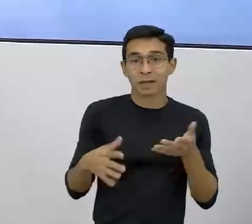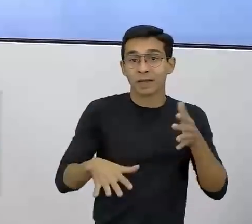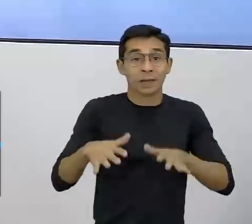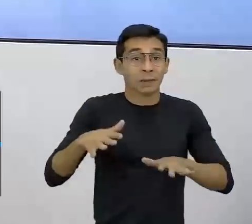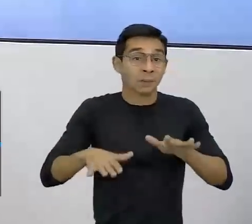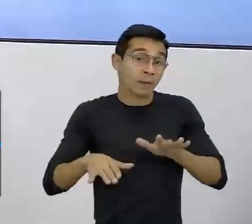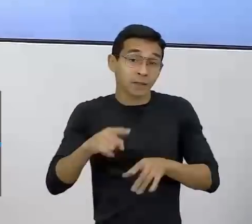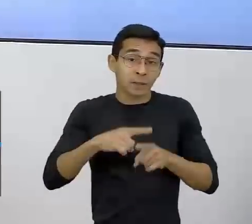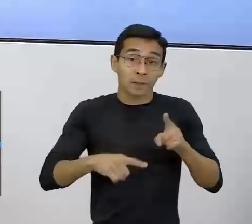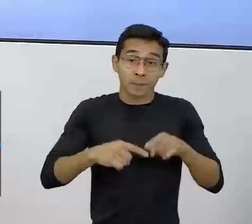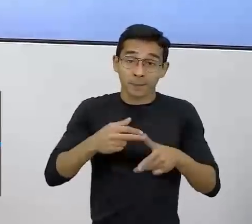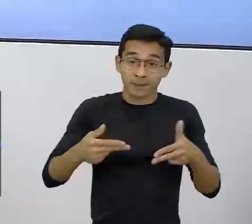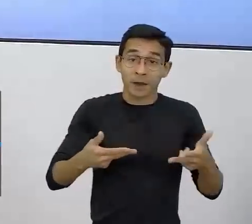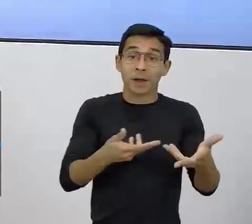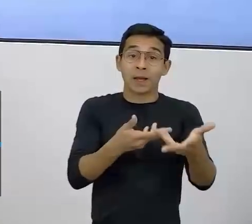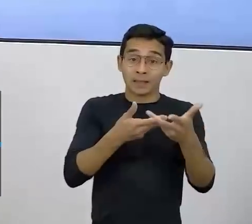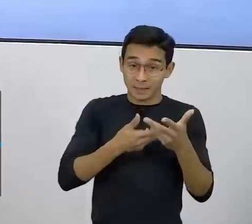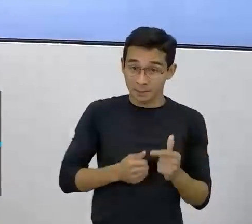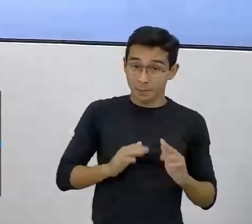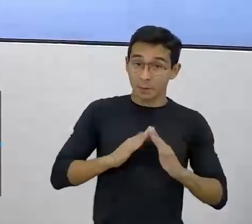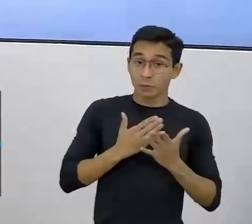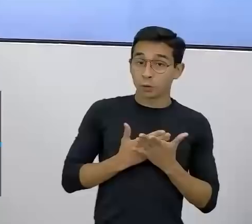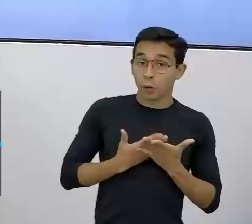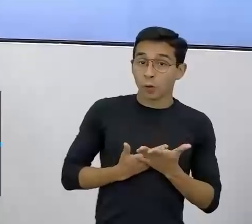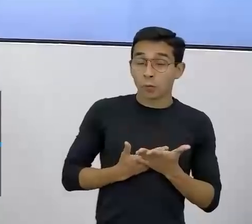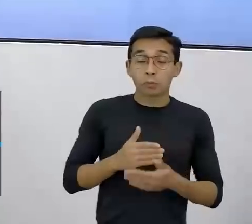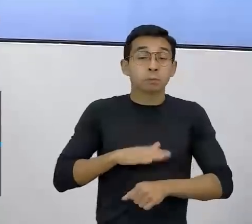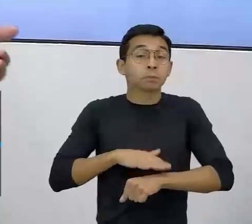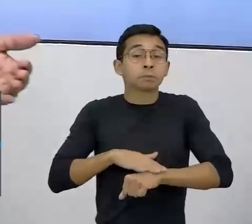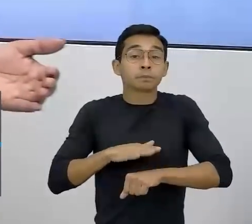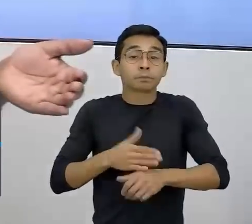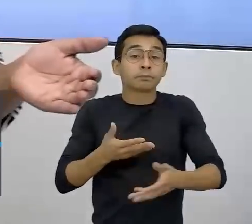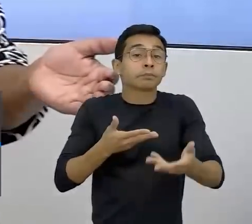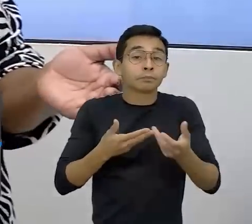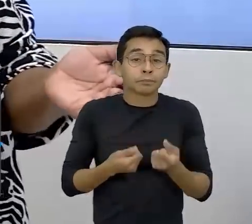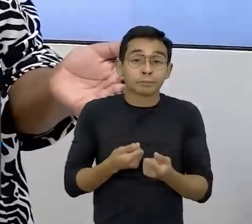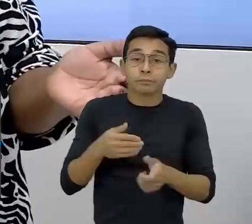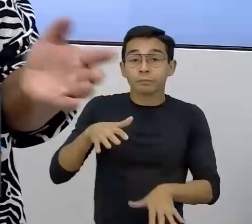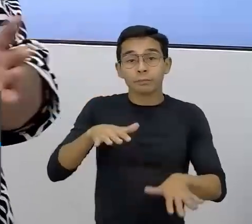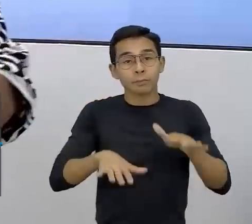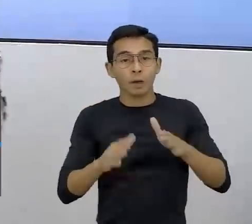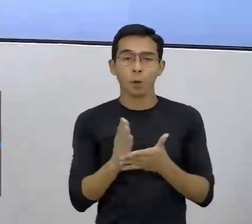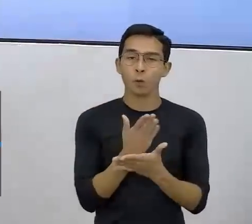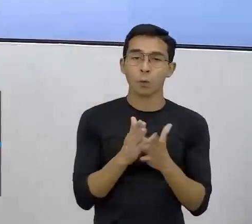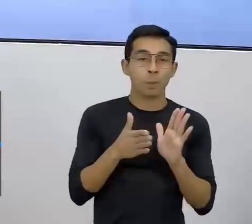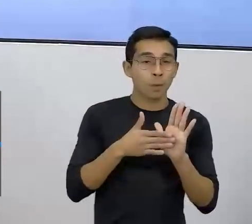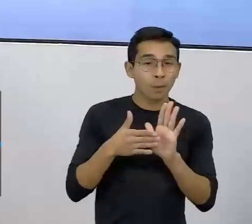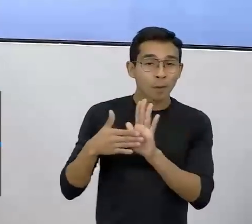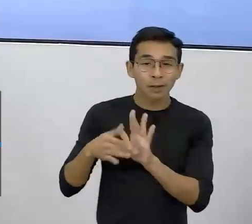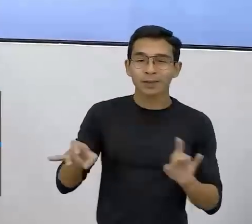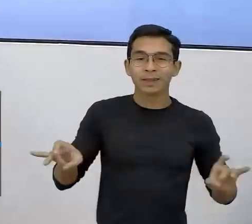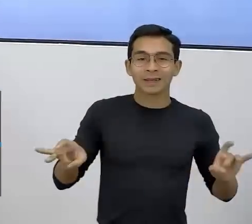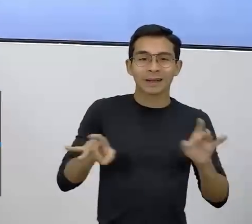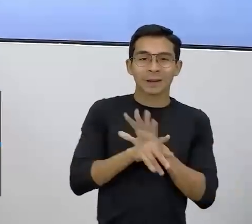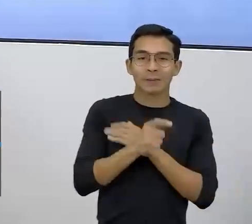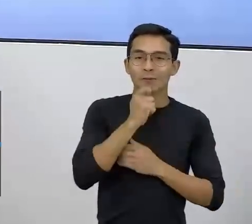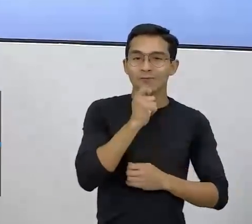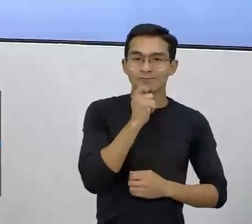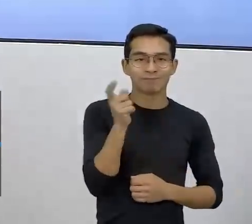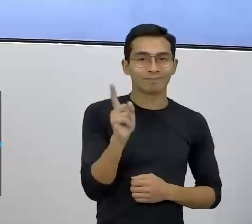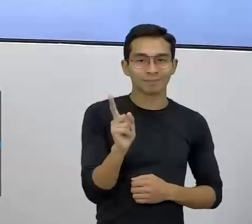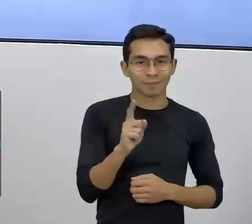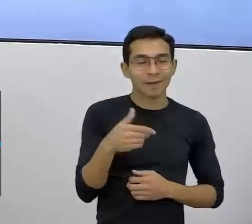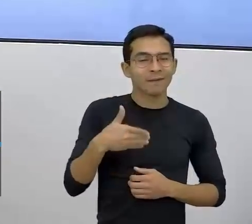aí, em que momento. Então, às vezes, alguns de vocês podem estar finalizando ainda as propostas do Habilidades para Aprender, que é